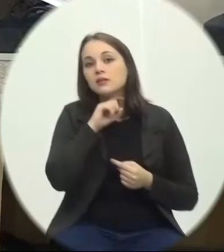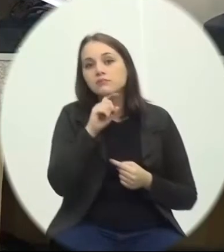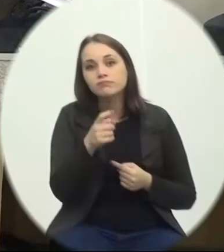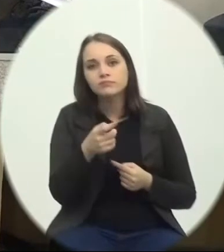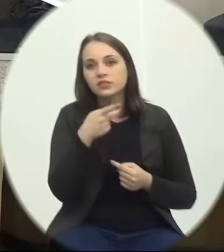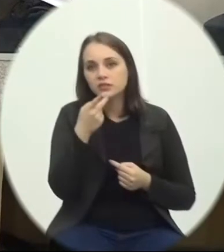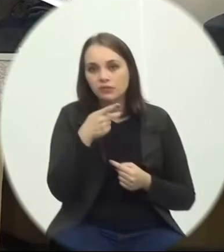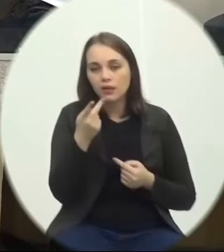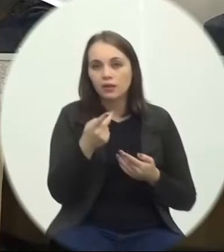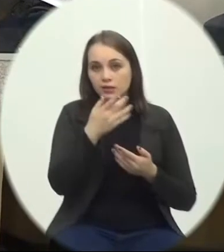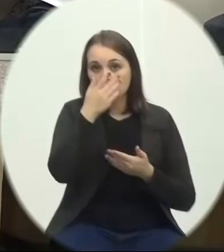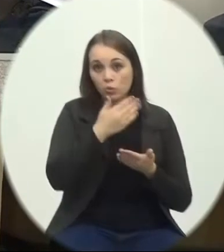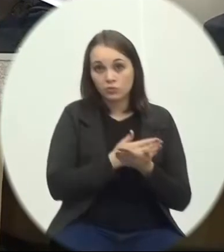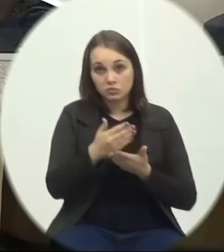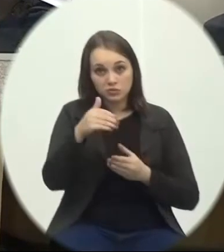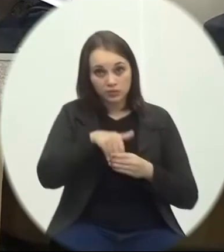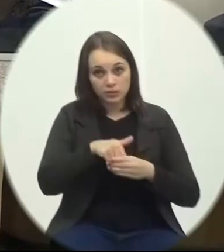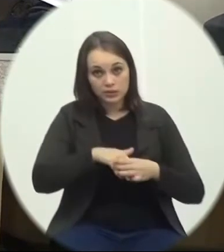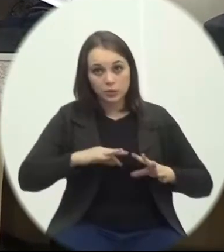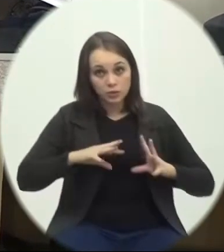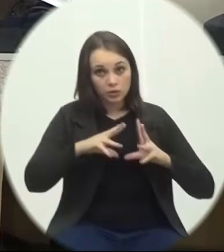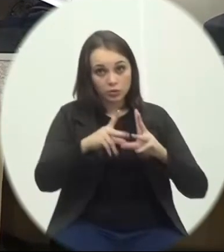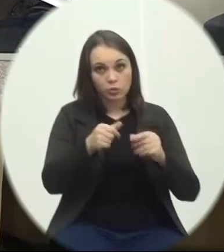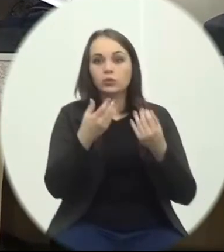manifestem Aprovado Por danoidade